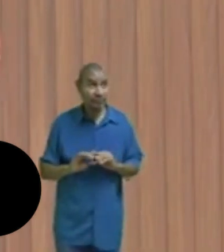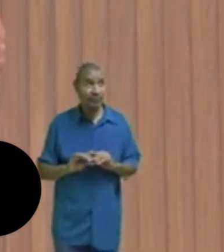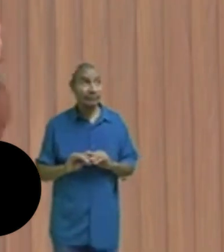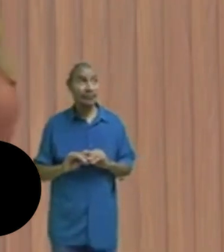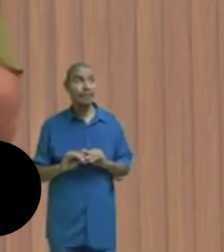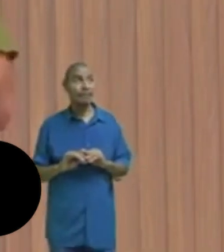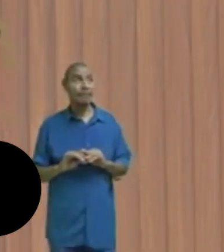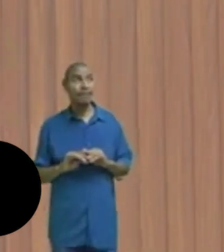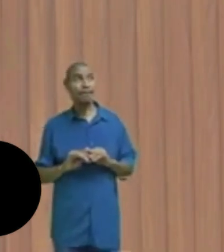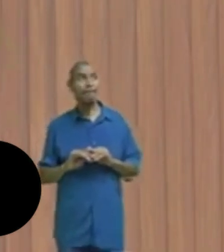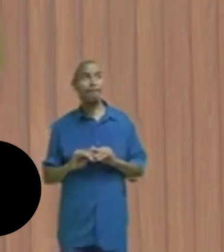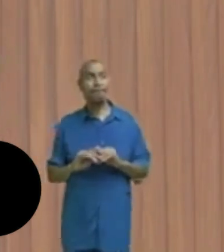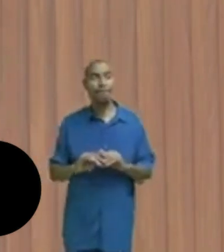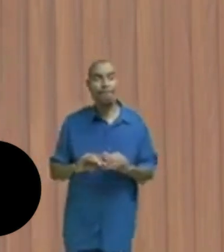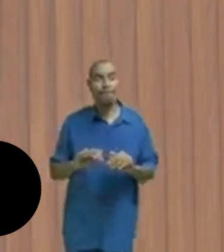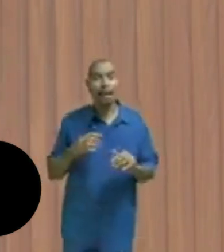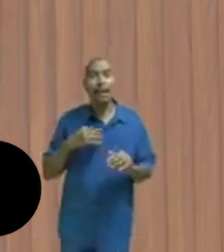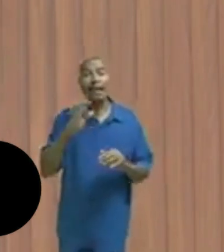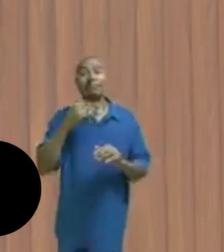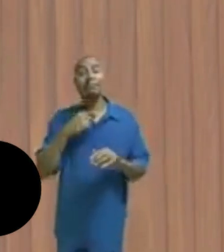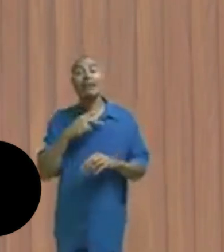Eu vejo Paulo assim, ó.